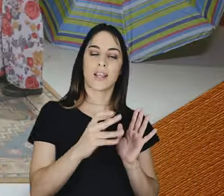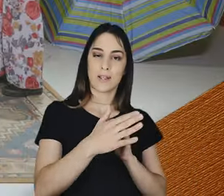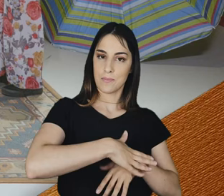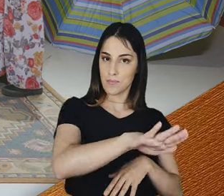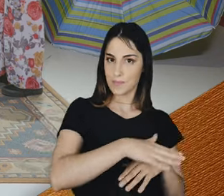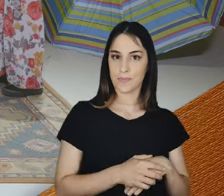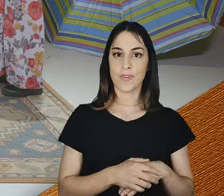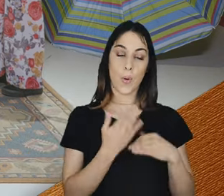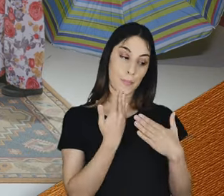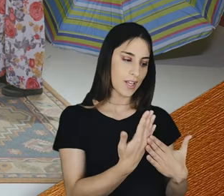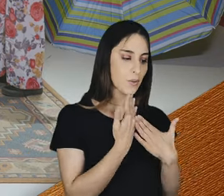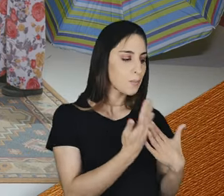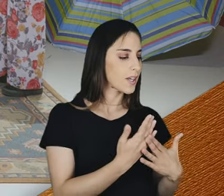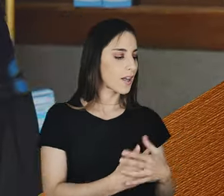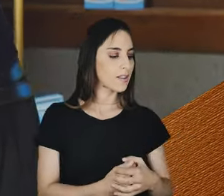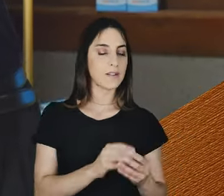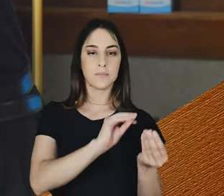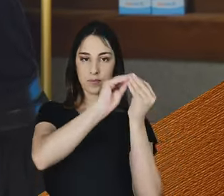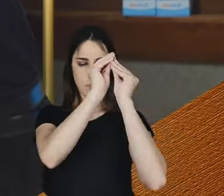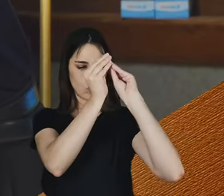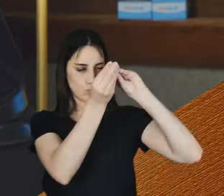muito obrigado, Margarida. Muito obrigado.